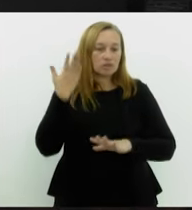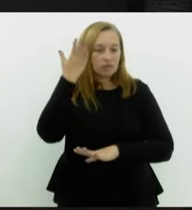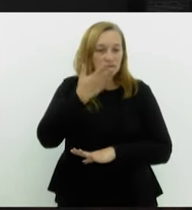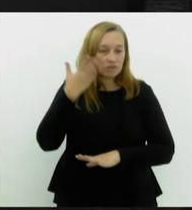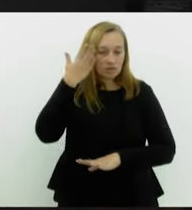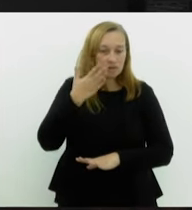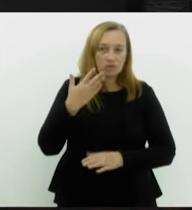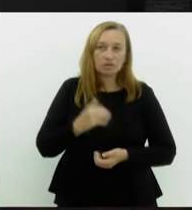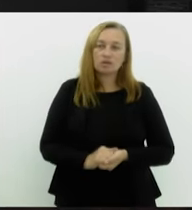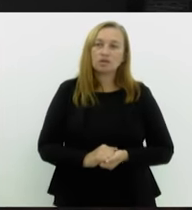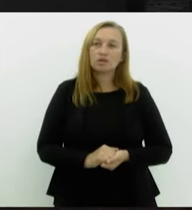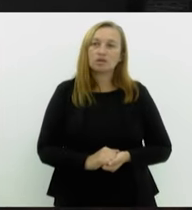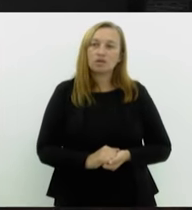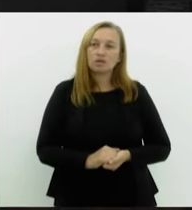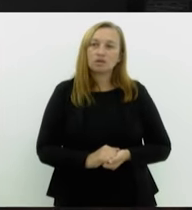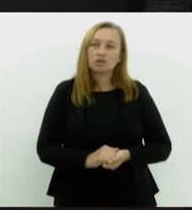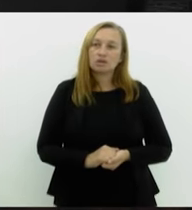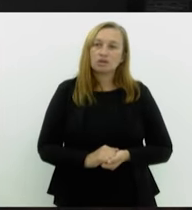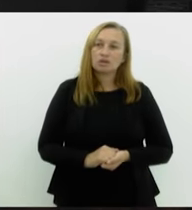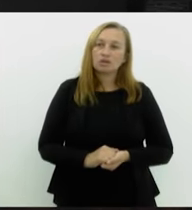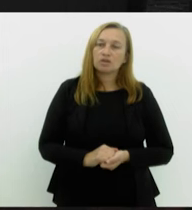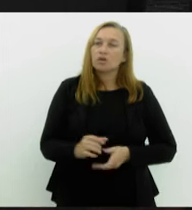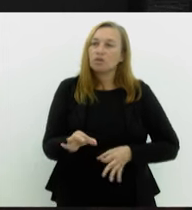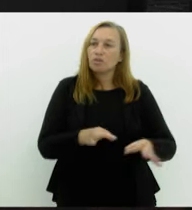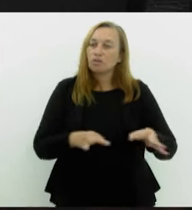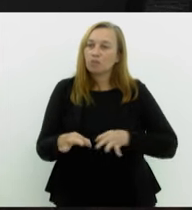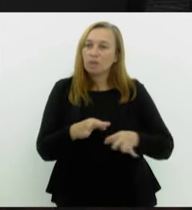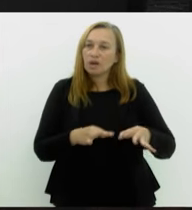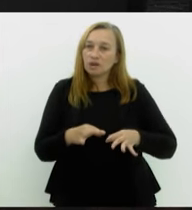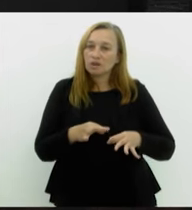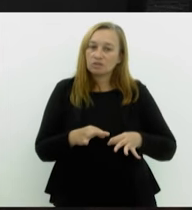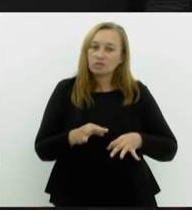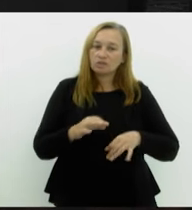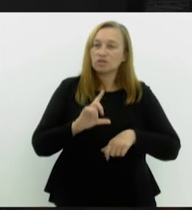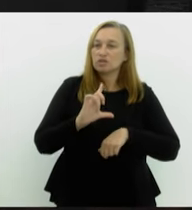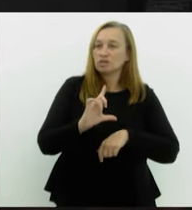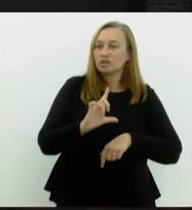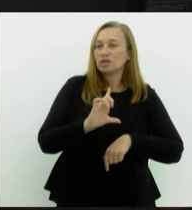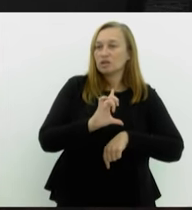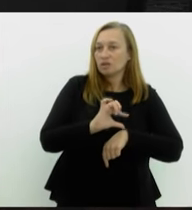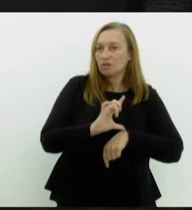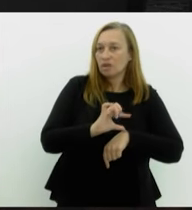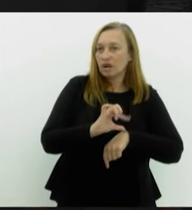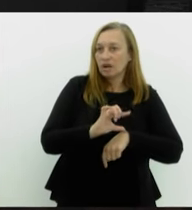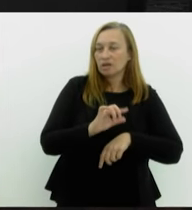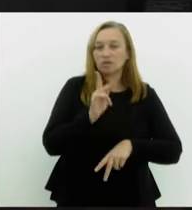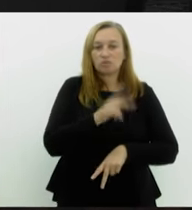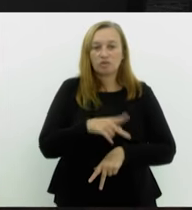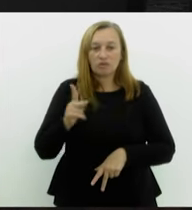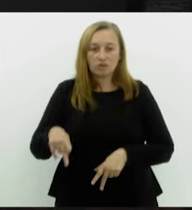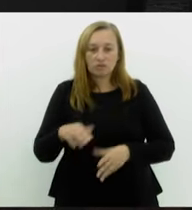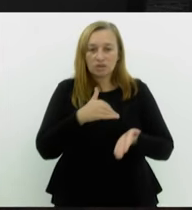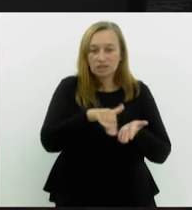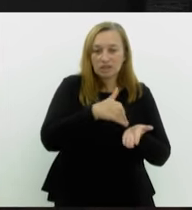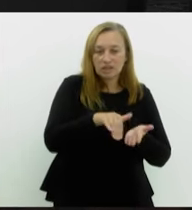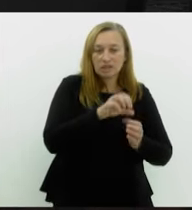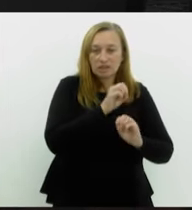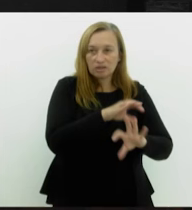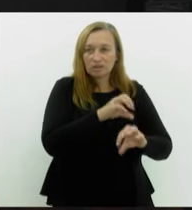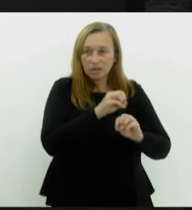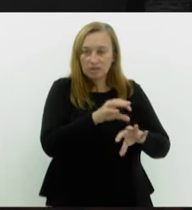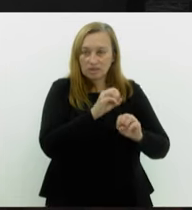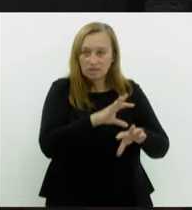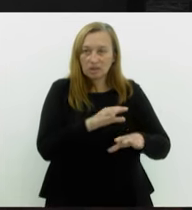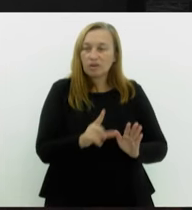promover a isonomia entre os planos de cargos e salários dos professores do Estado do Rio de Janeiro, SEDUC, regidos pela